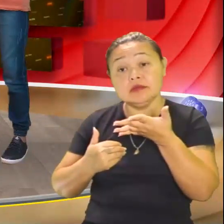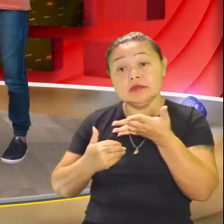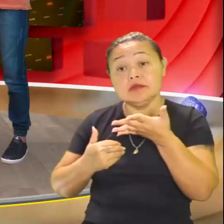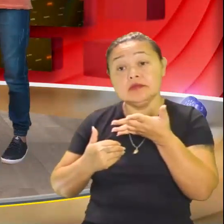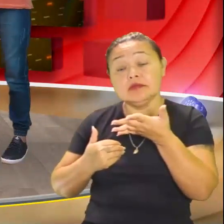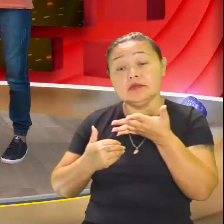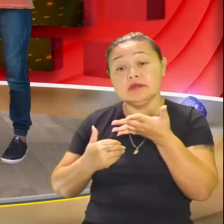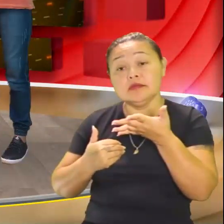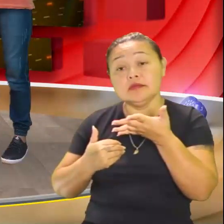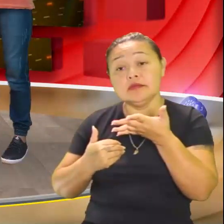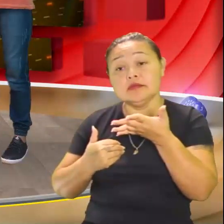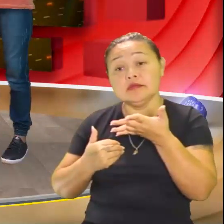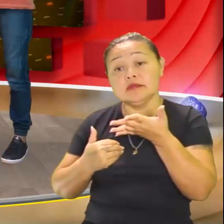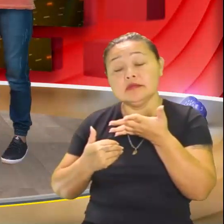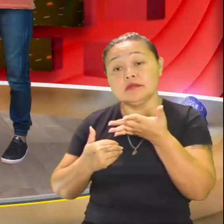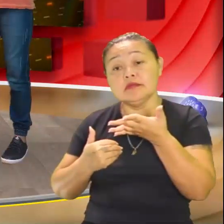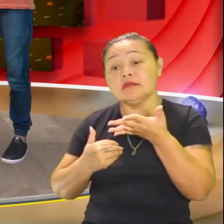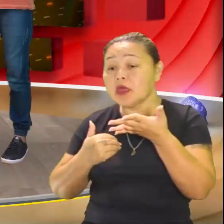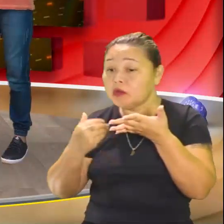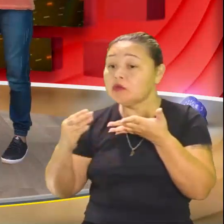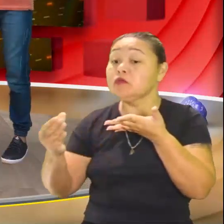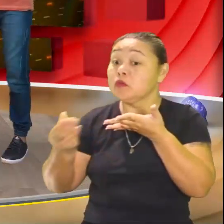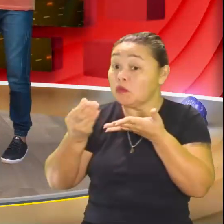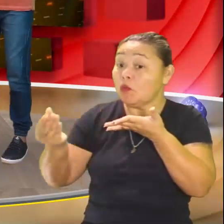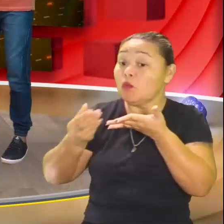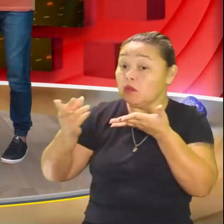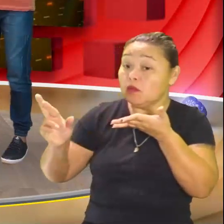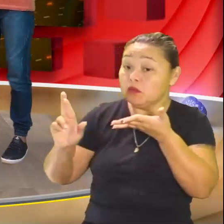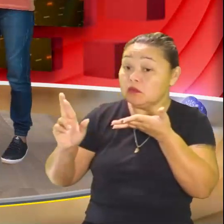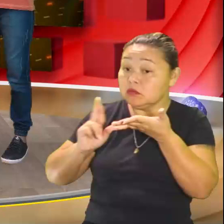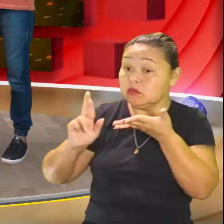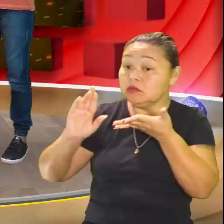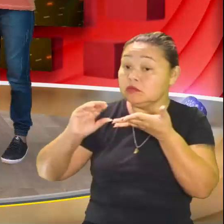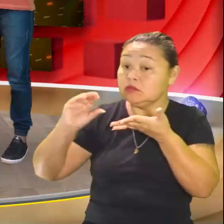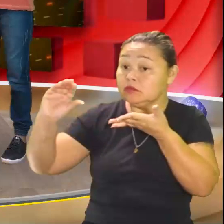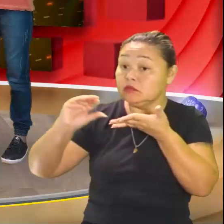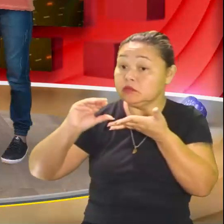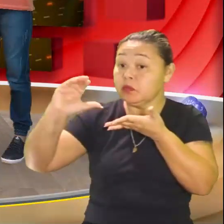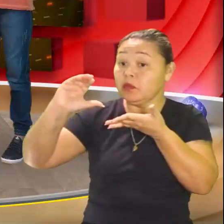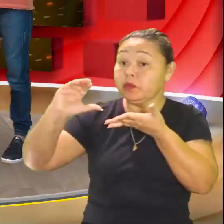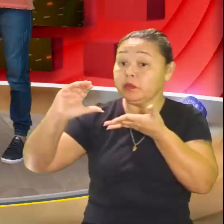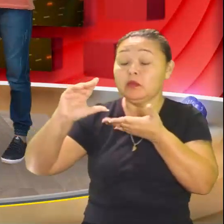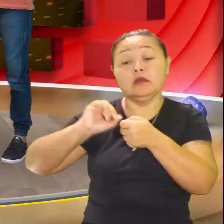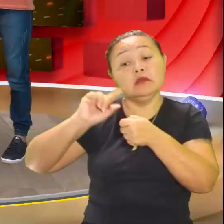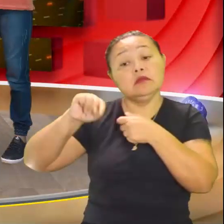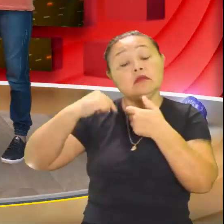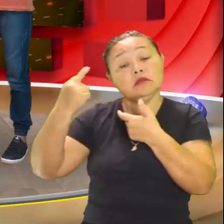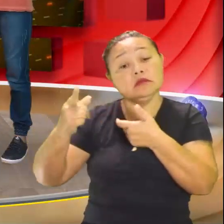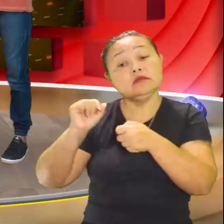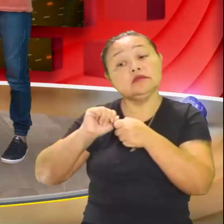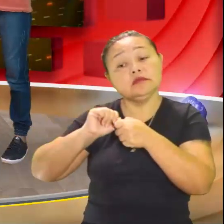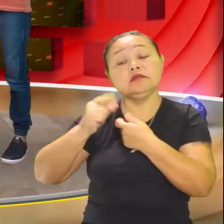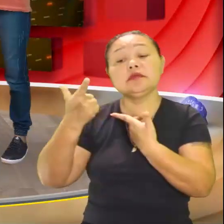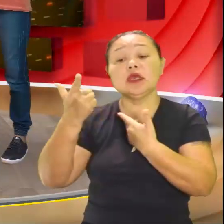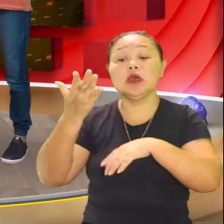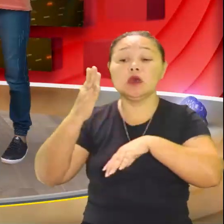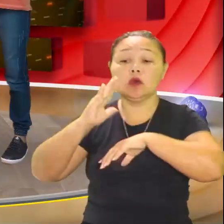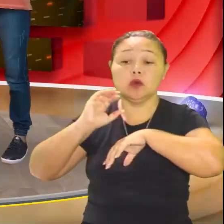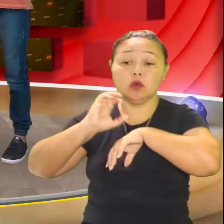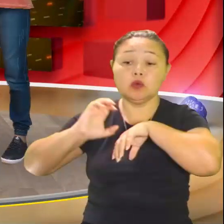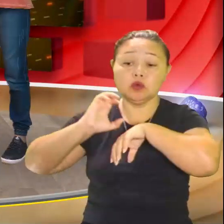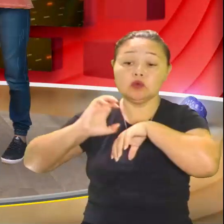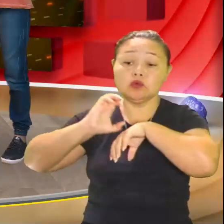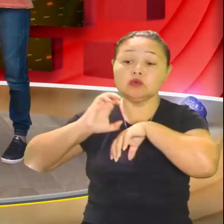menos. Aí teve um rendimento maior, tá? Tudo isso é especificado no curso de Economia